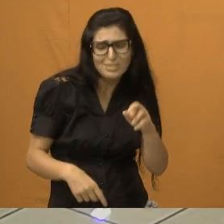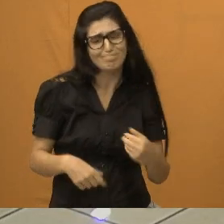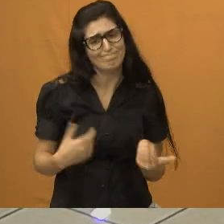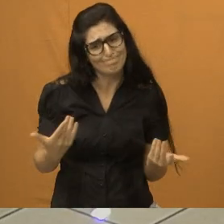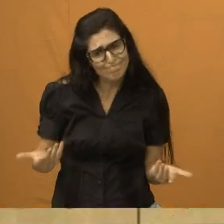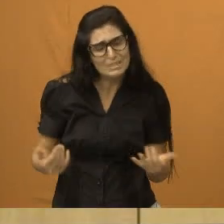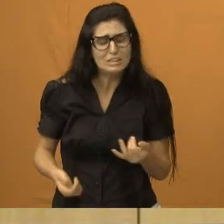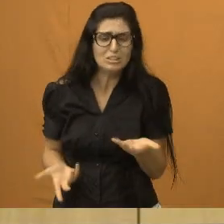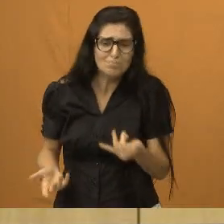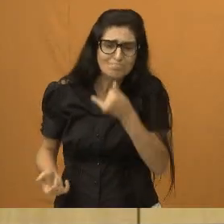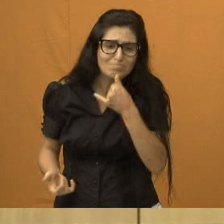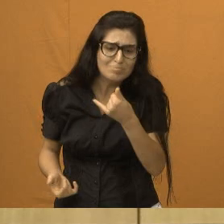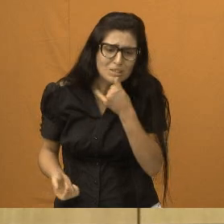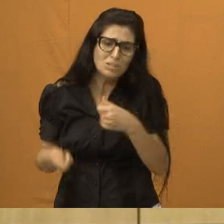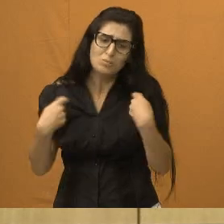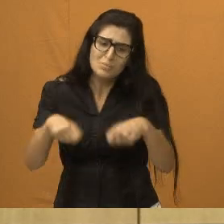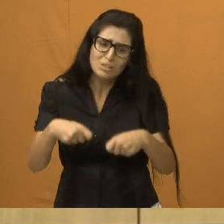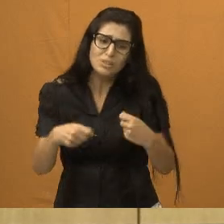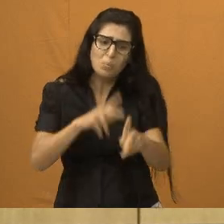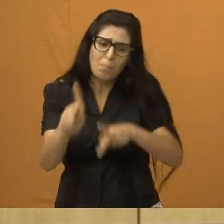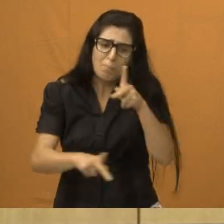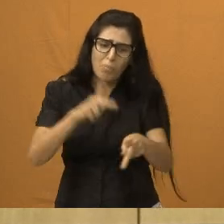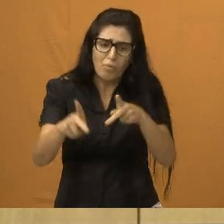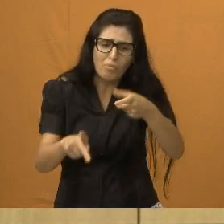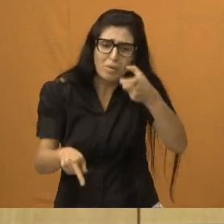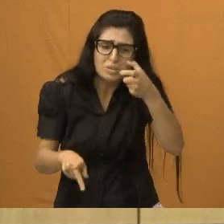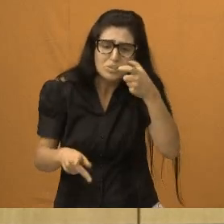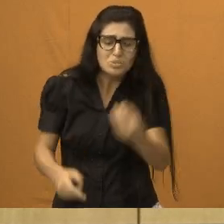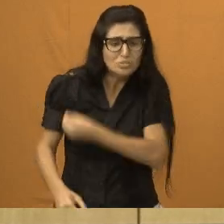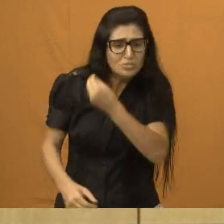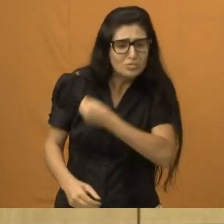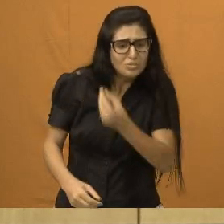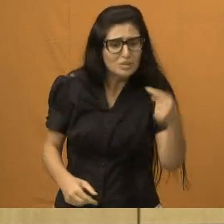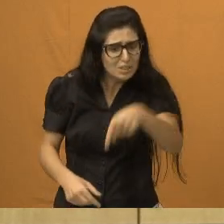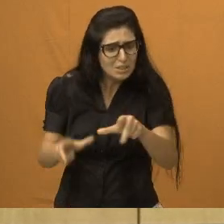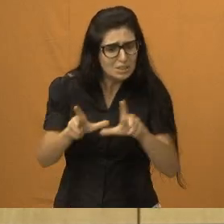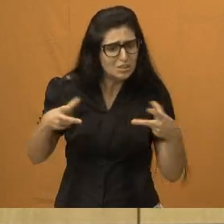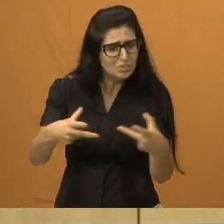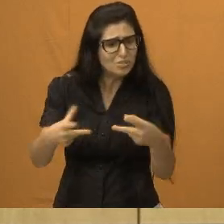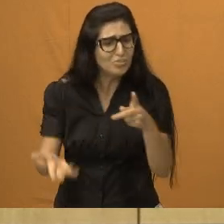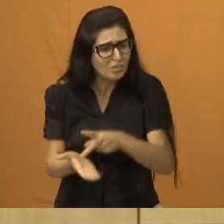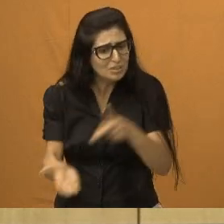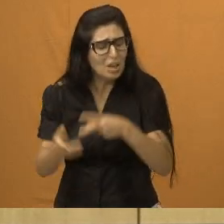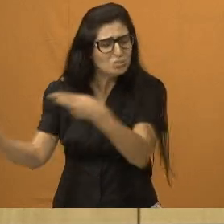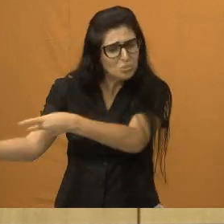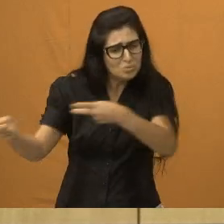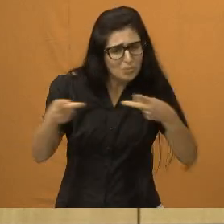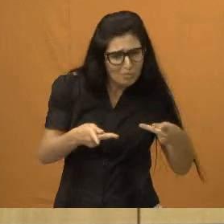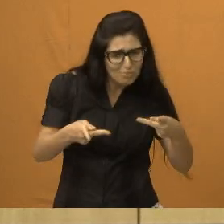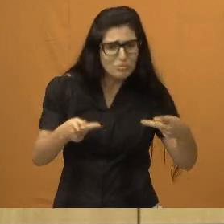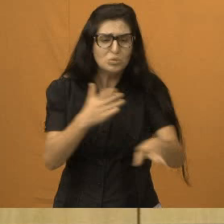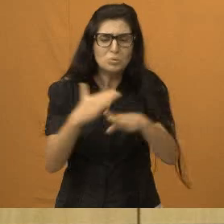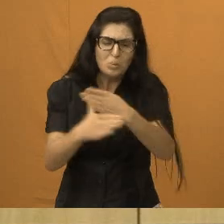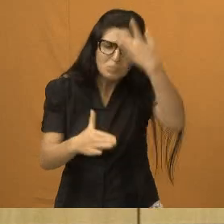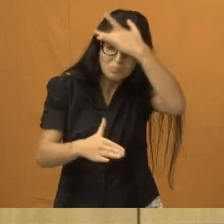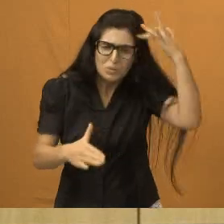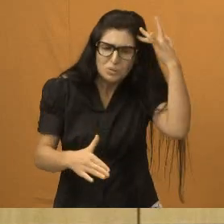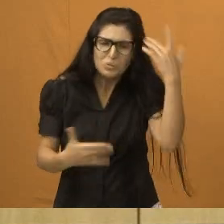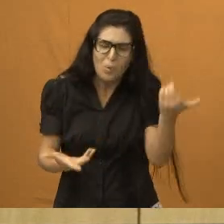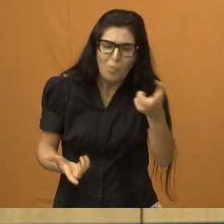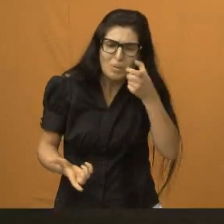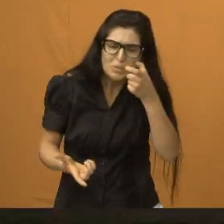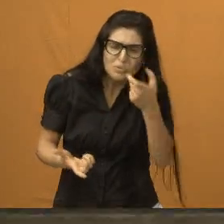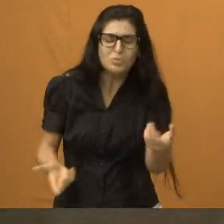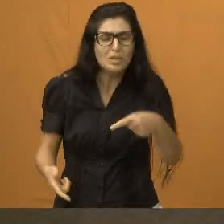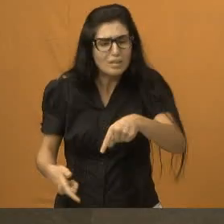essa audiência tão importante aí para o município. Convido, gostaria muito que o Observatório Social da